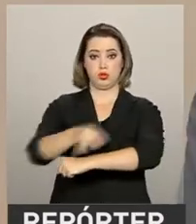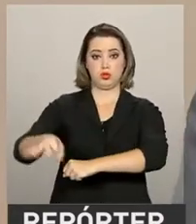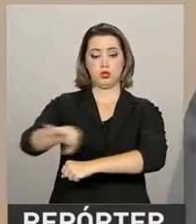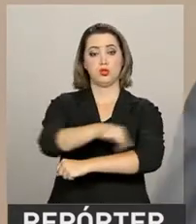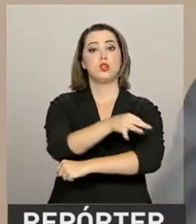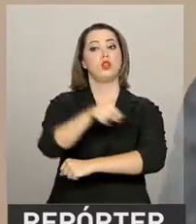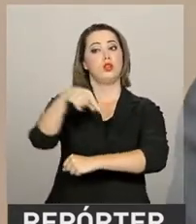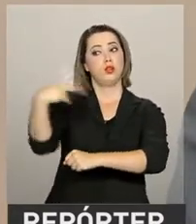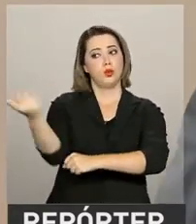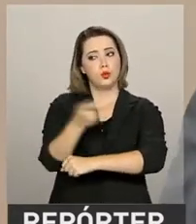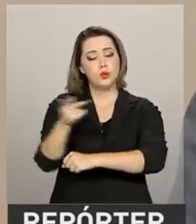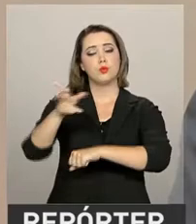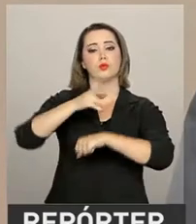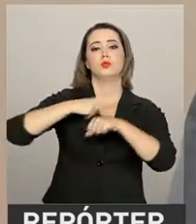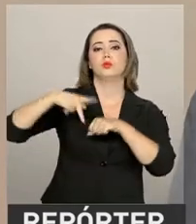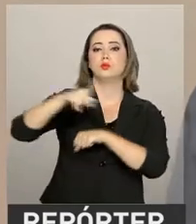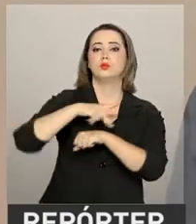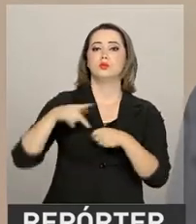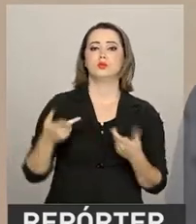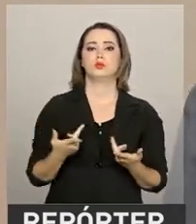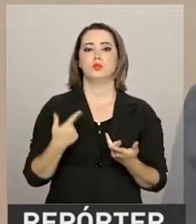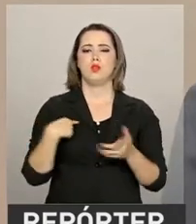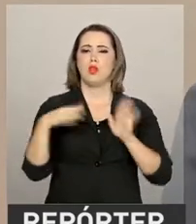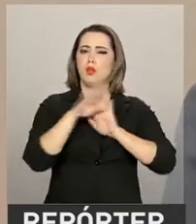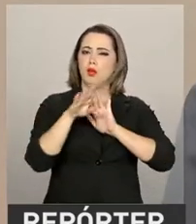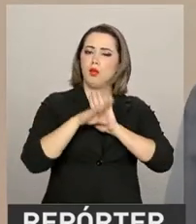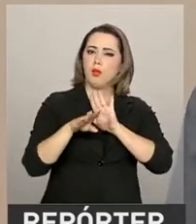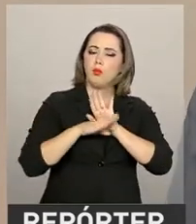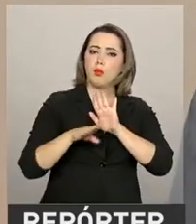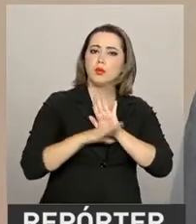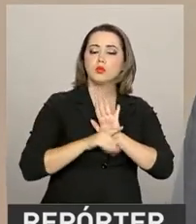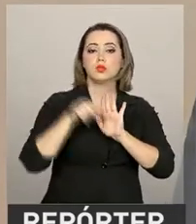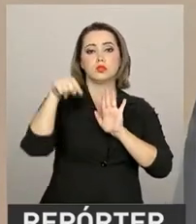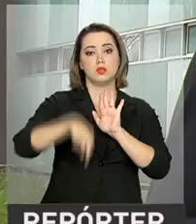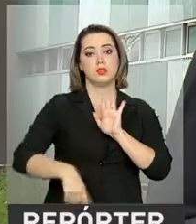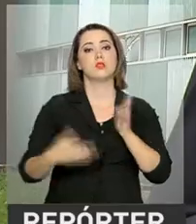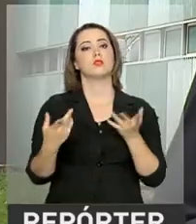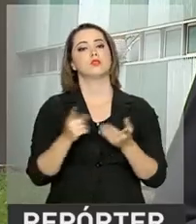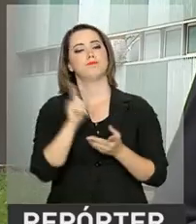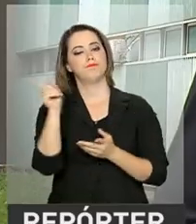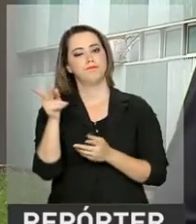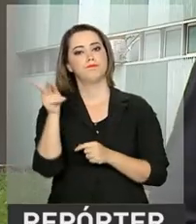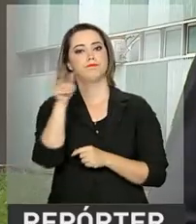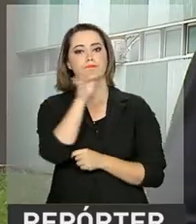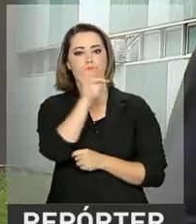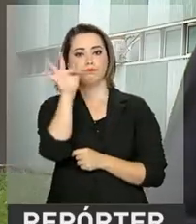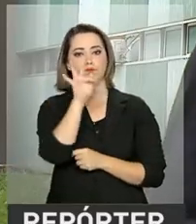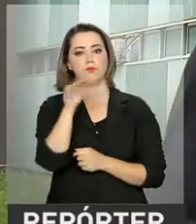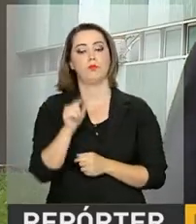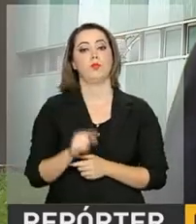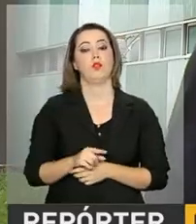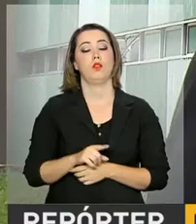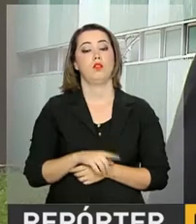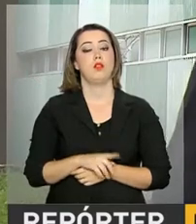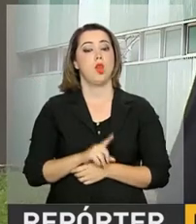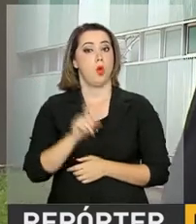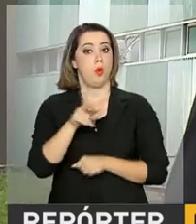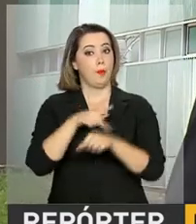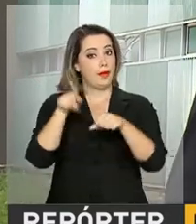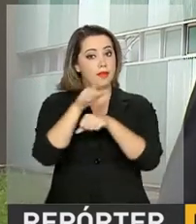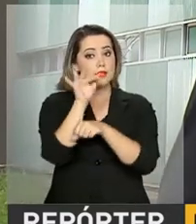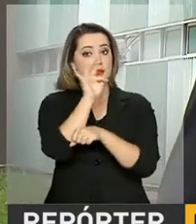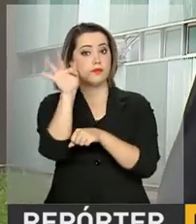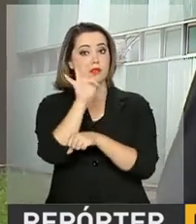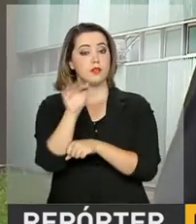ou franceses em projetos aqui e lá na França. A França é o quinto maior investidor no